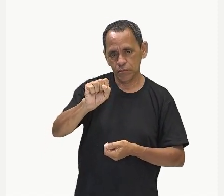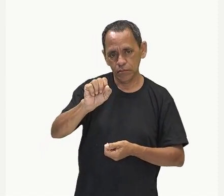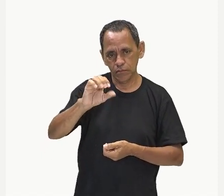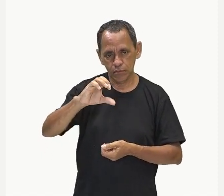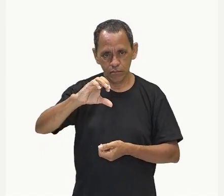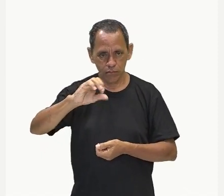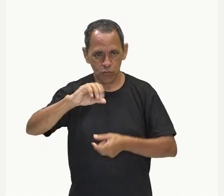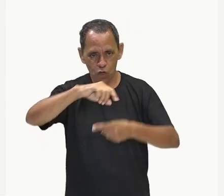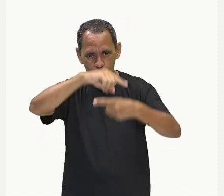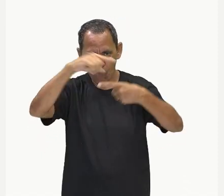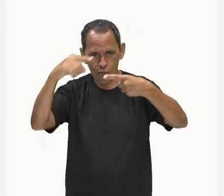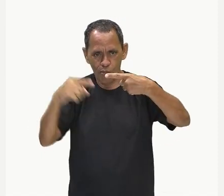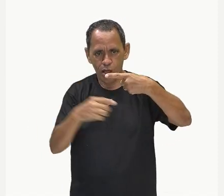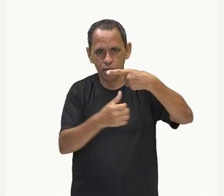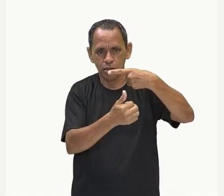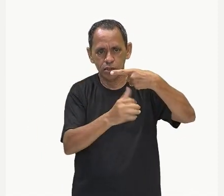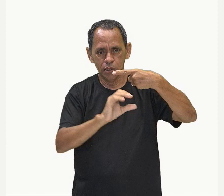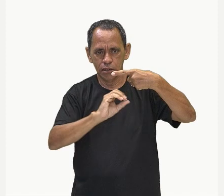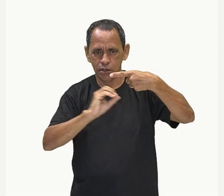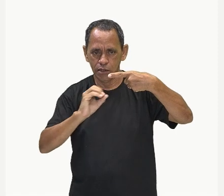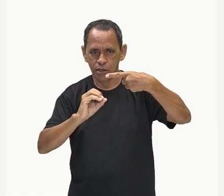47,89.